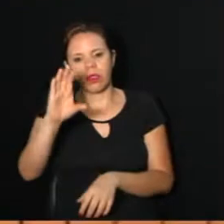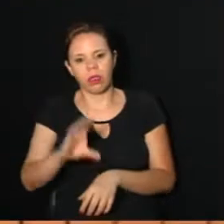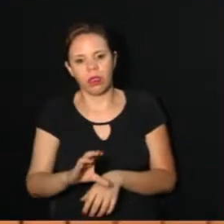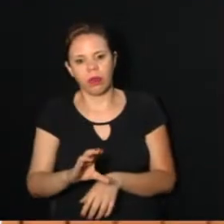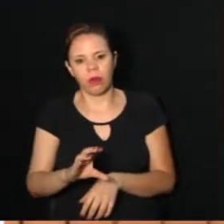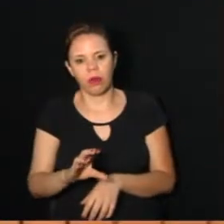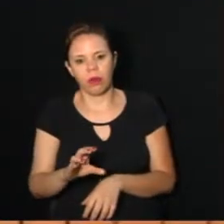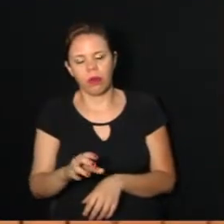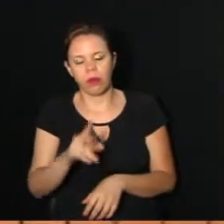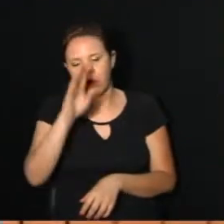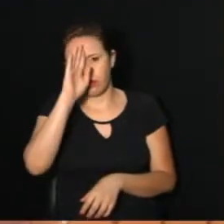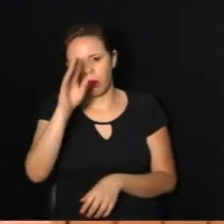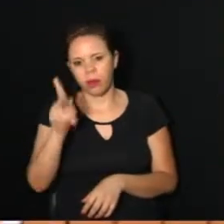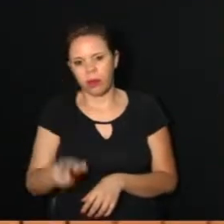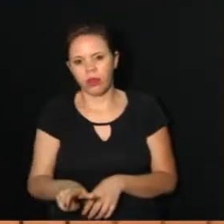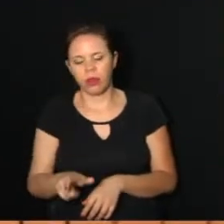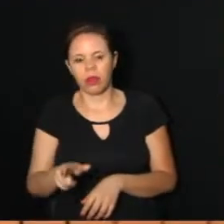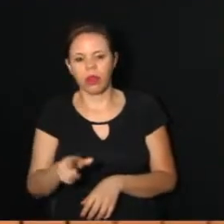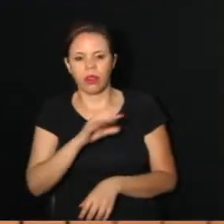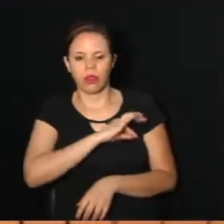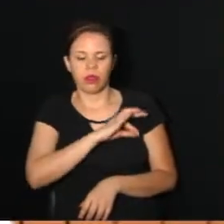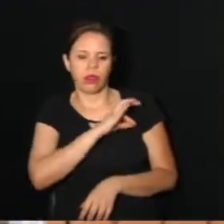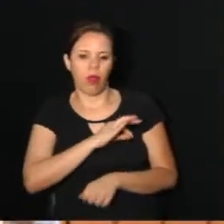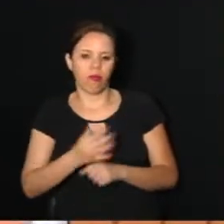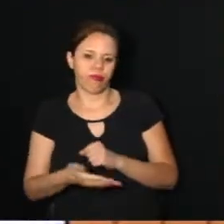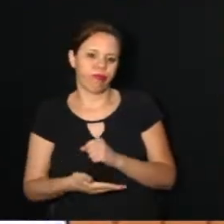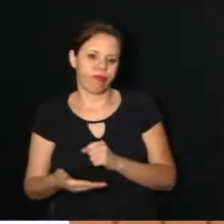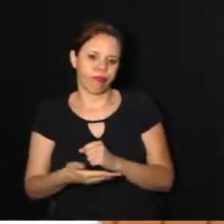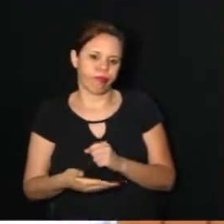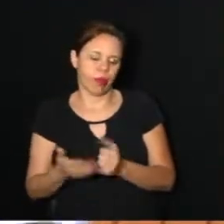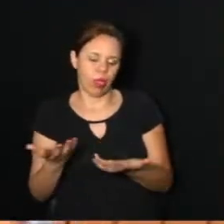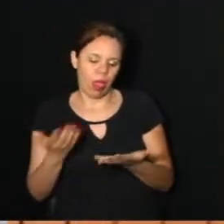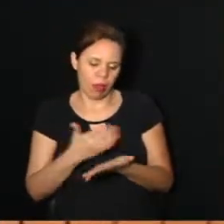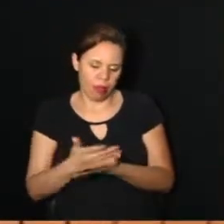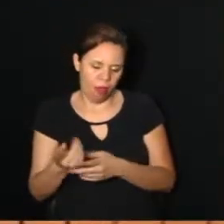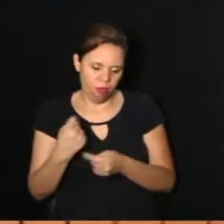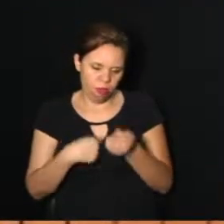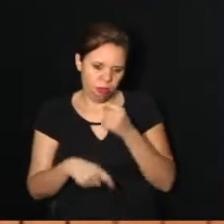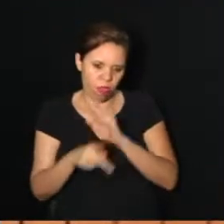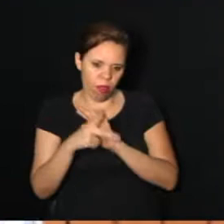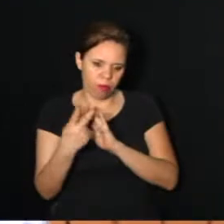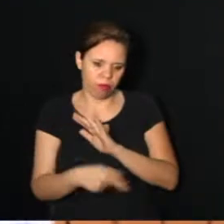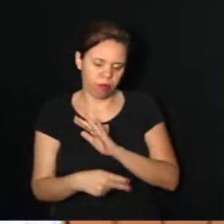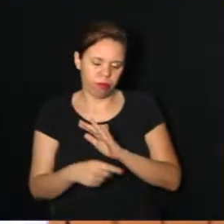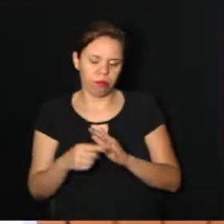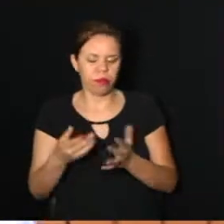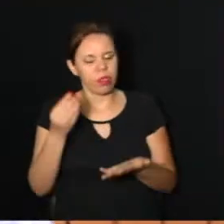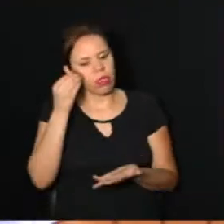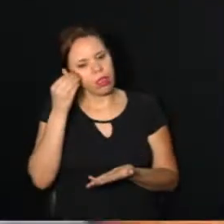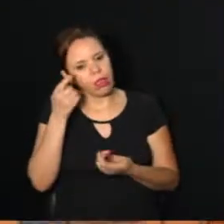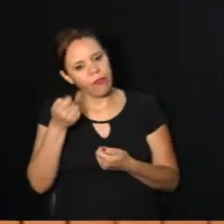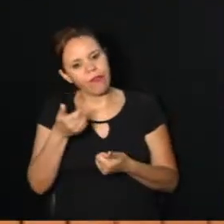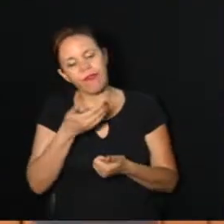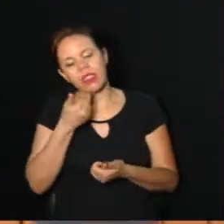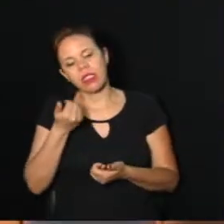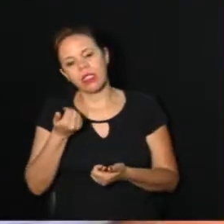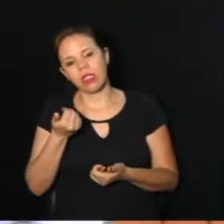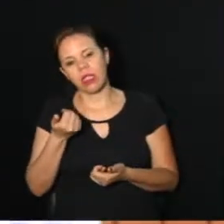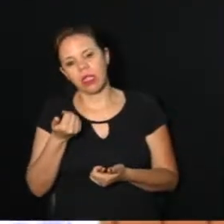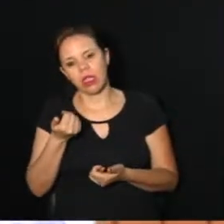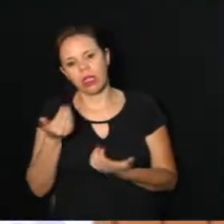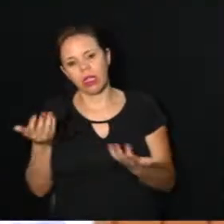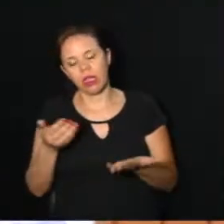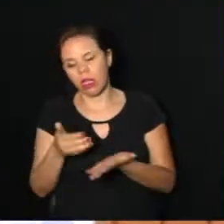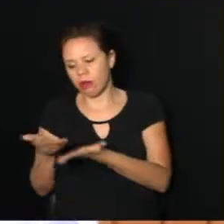cidadão de baixa renda, aquele cidadão que quer iniciar seu próprio negócio e tentar facilitar. Então, secretário, eu quero